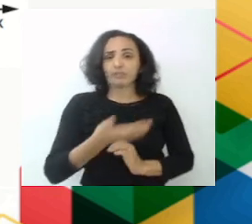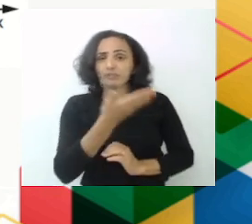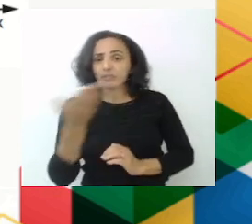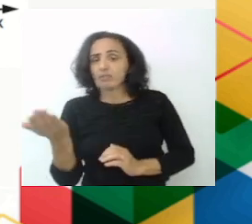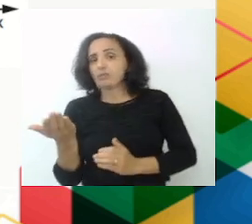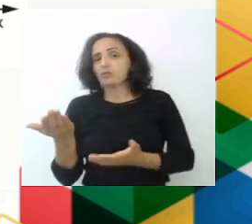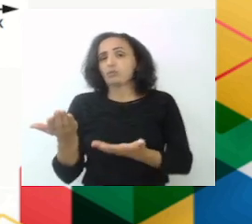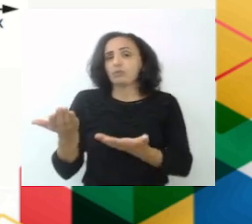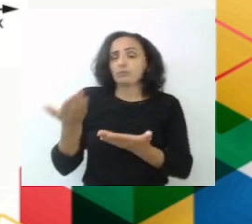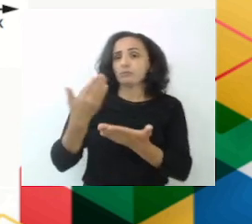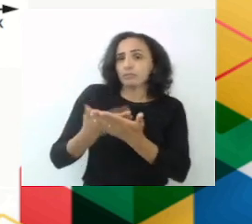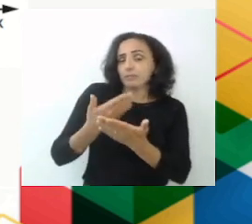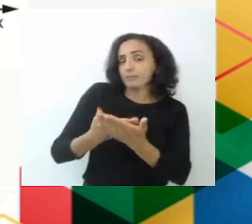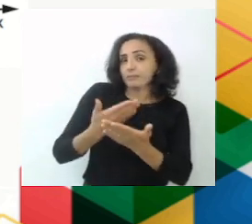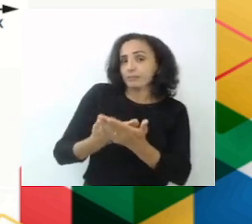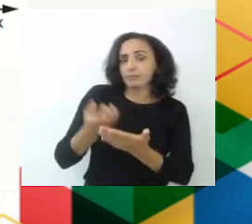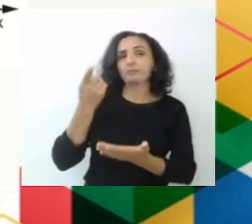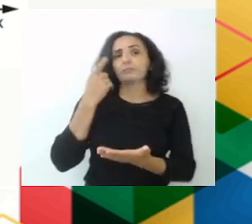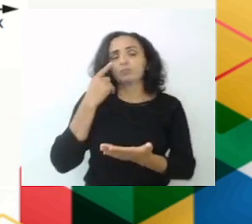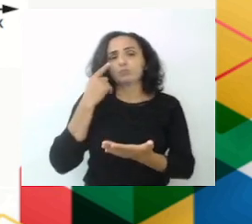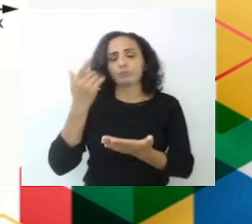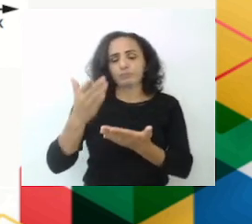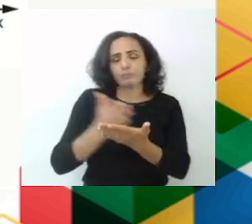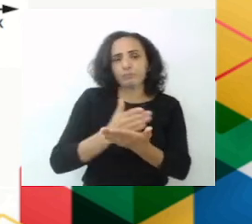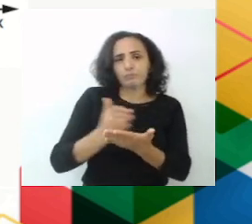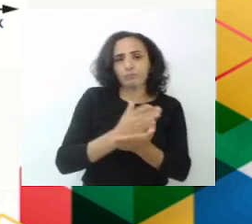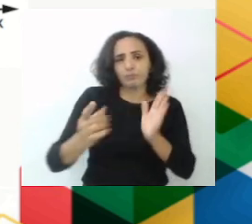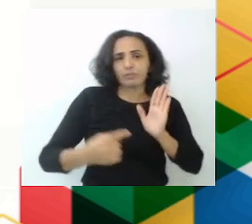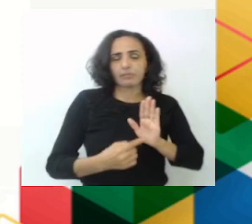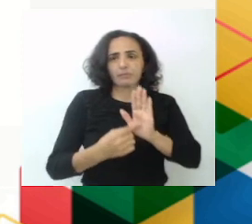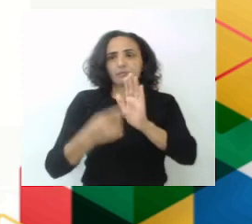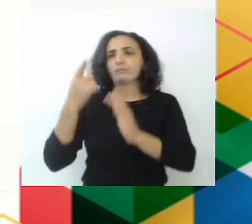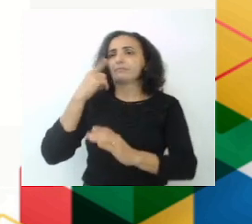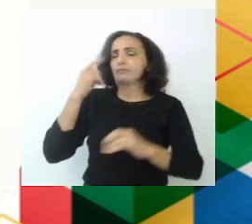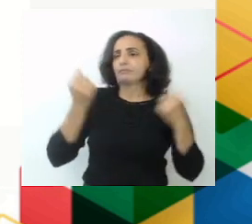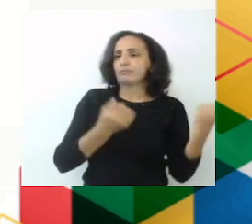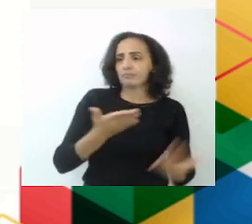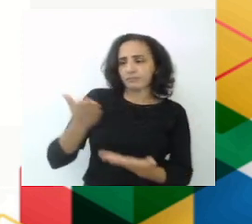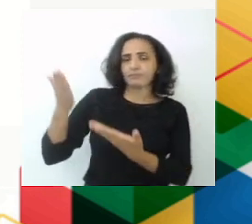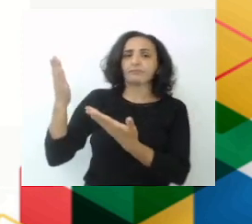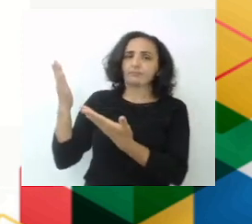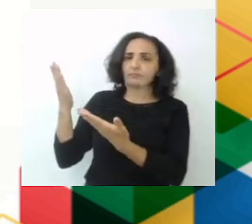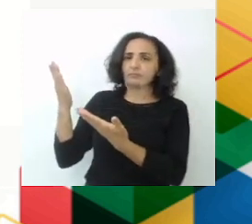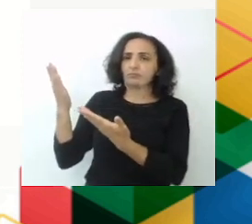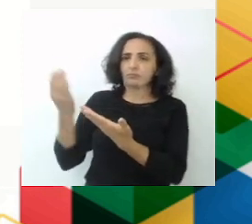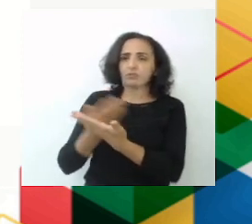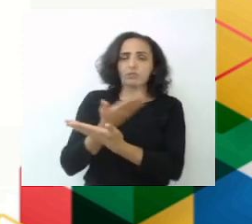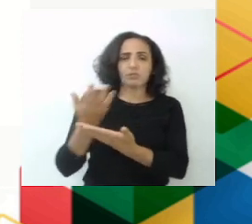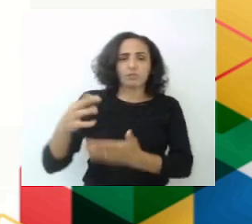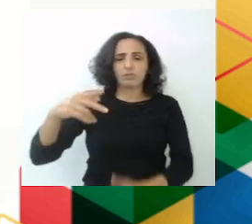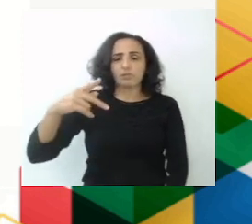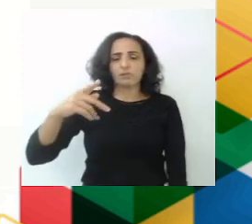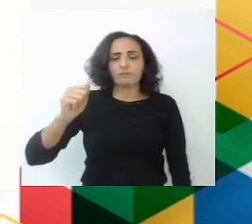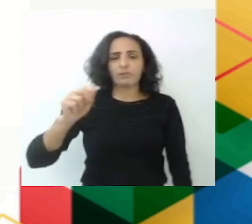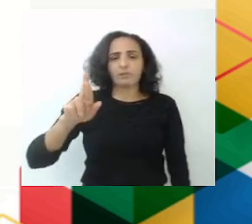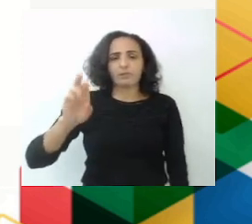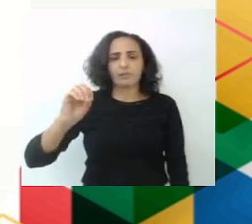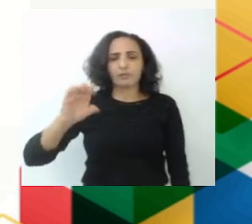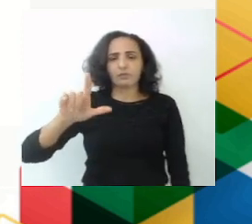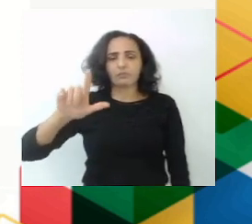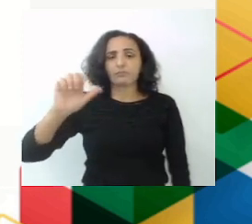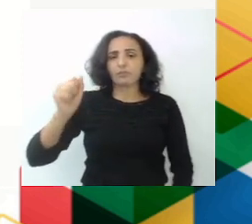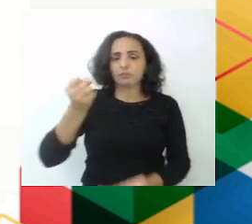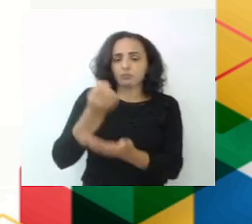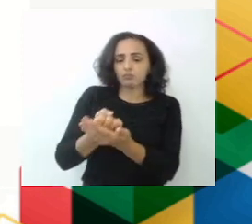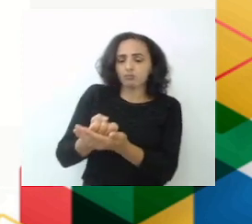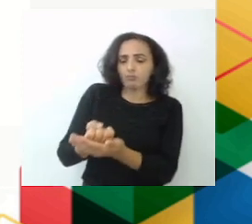que a gente vai destacar para vocês. Reparem que nós temos uma parábola voltada para baixo, né? Com a